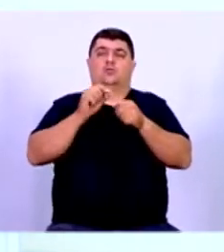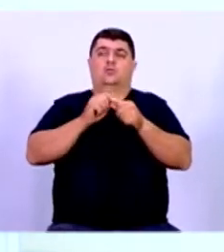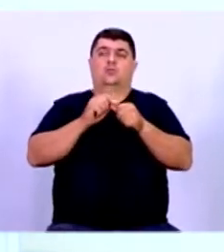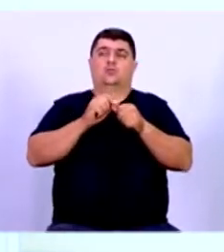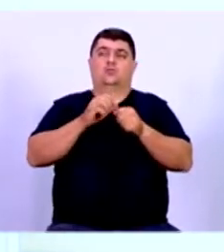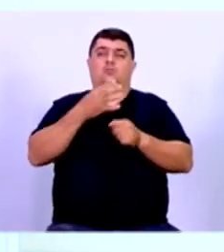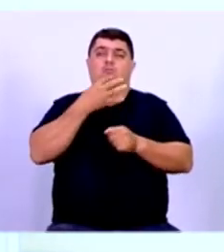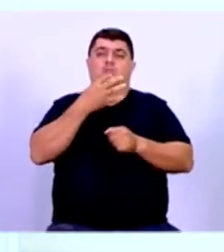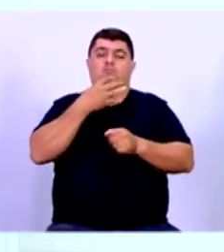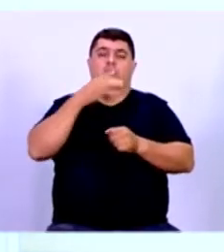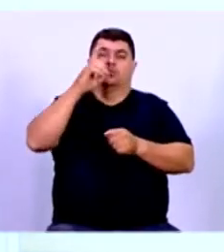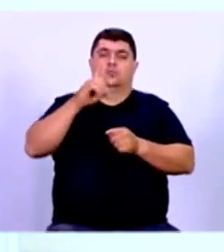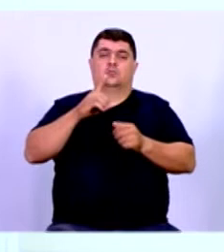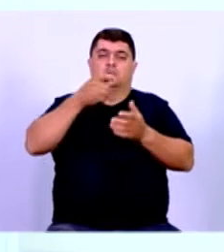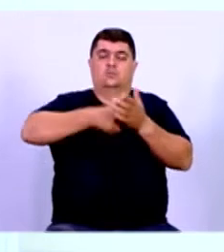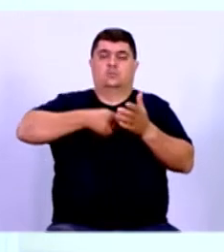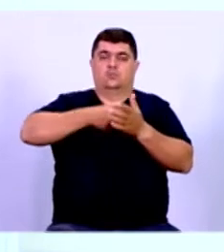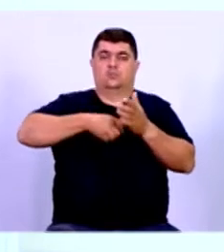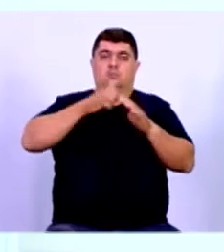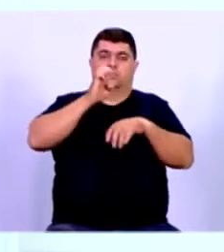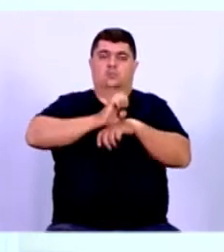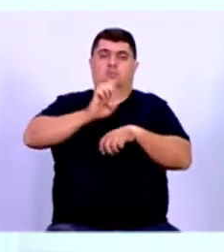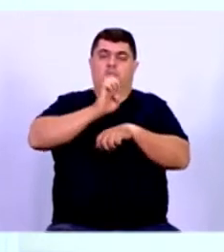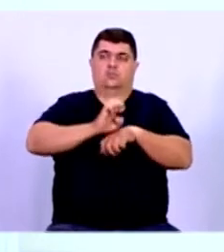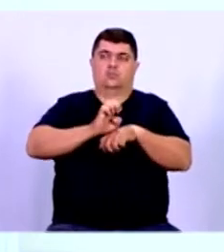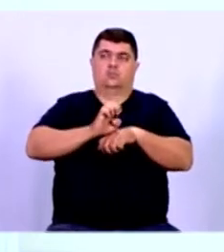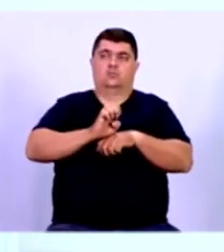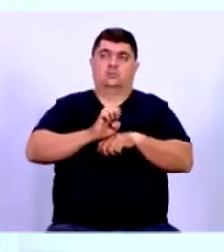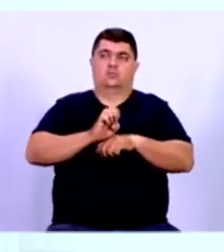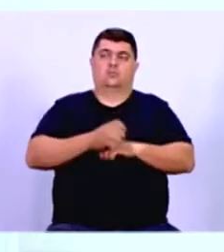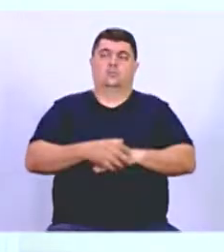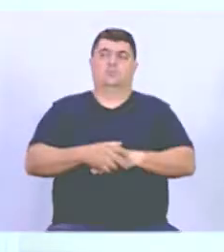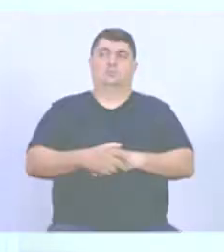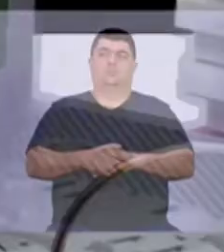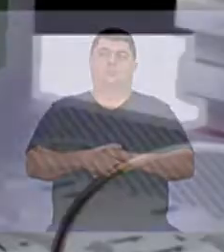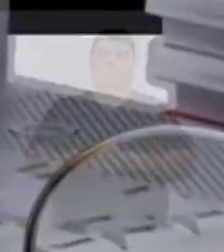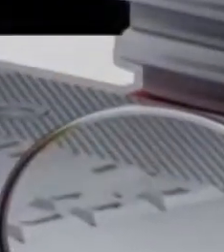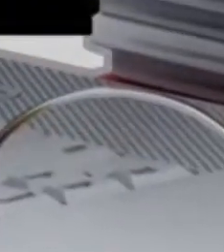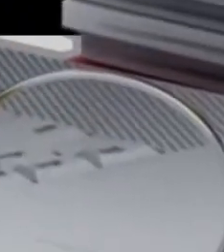vamos conhecer os direitos e deveres dos estagiários e dos entes envolvidos.